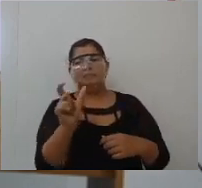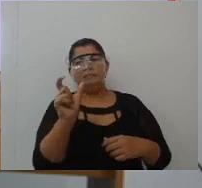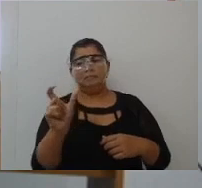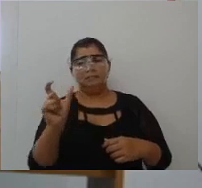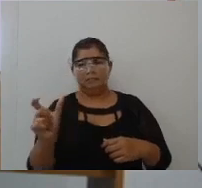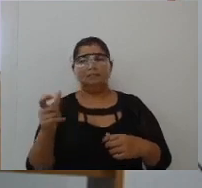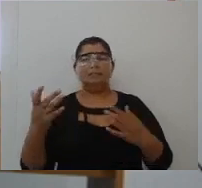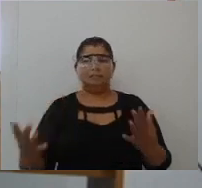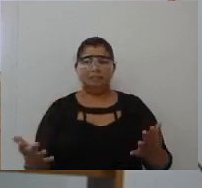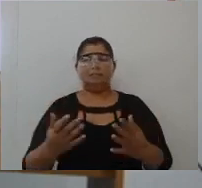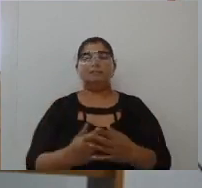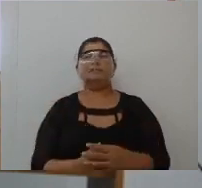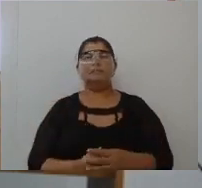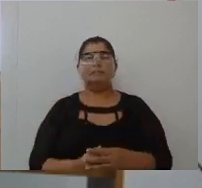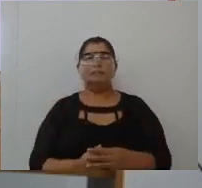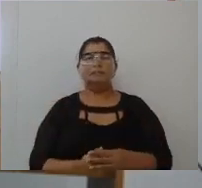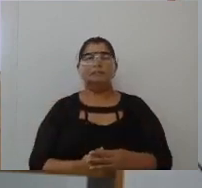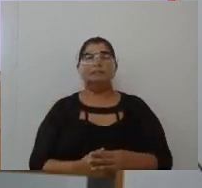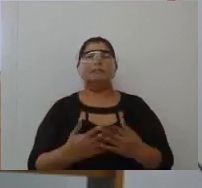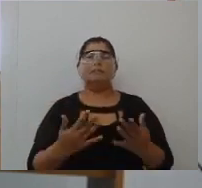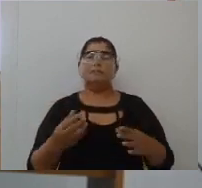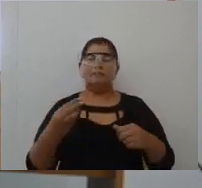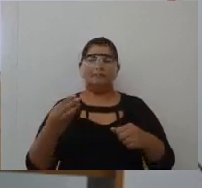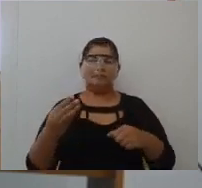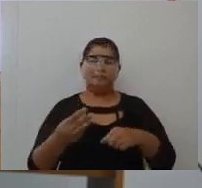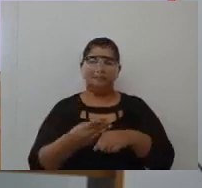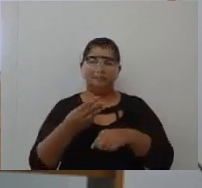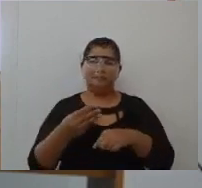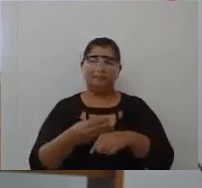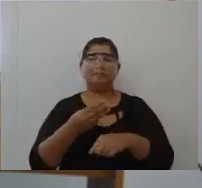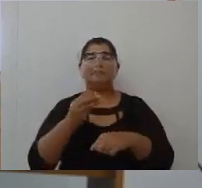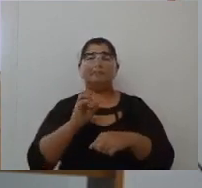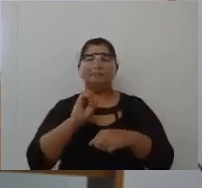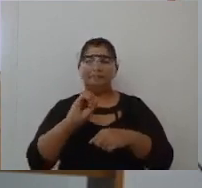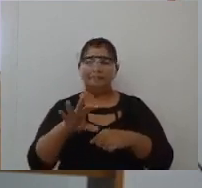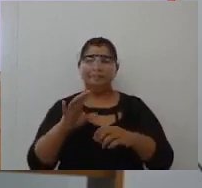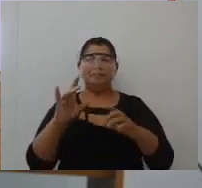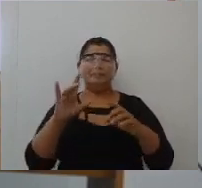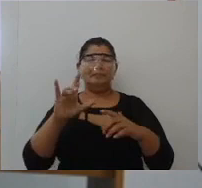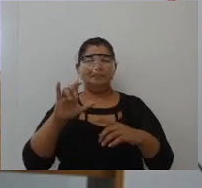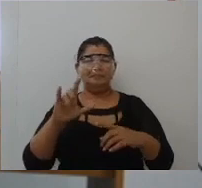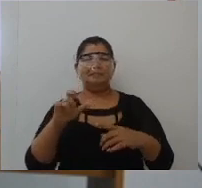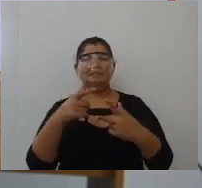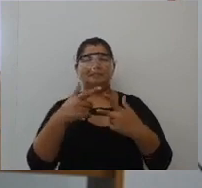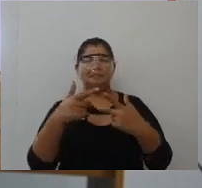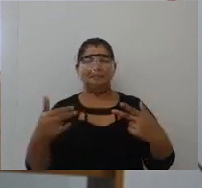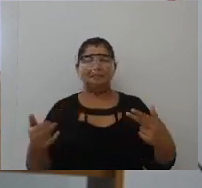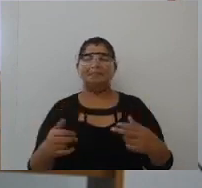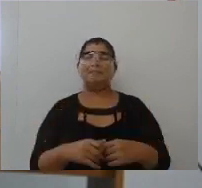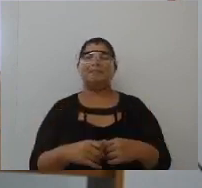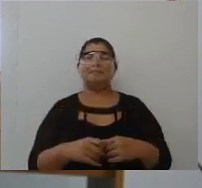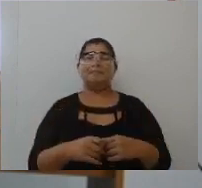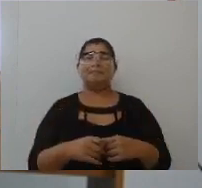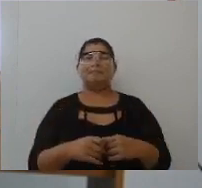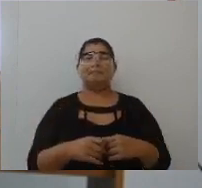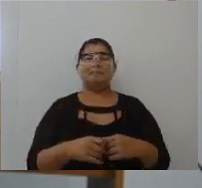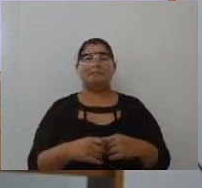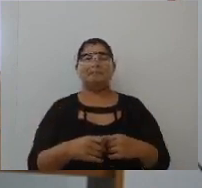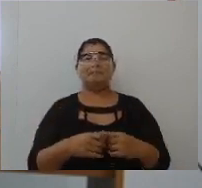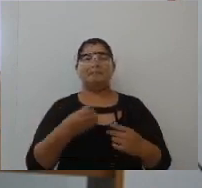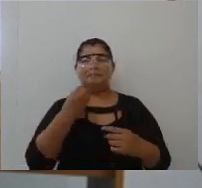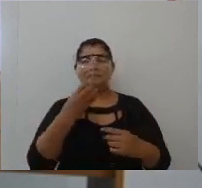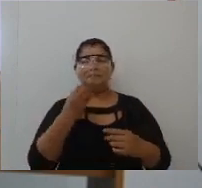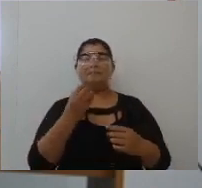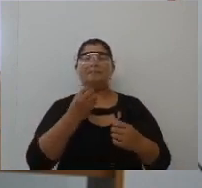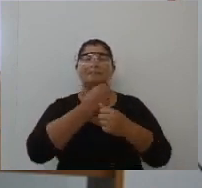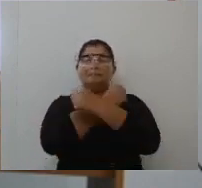redação. Beleza? As mensagens começaram a chegar. Coisa boa. Mandar um